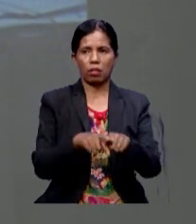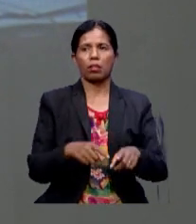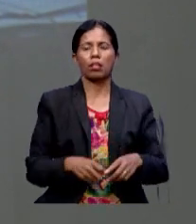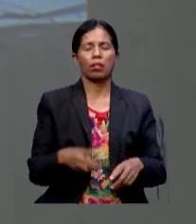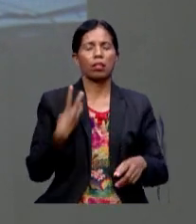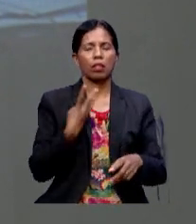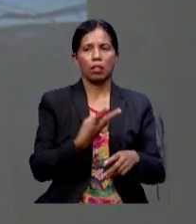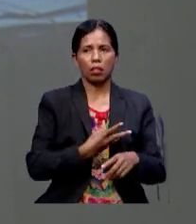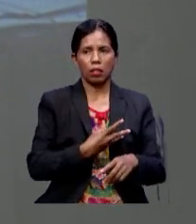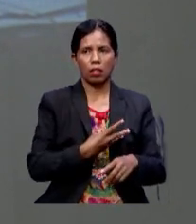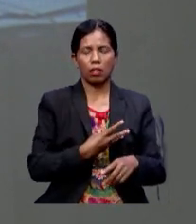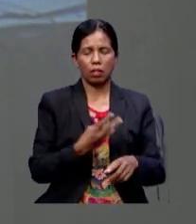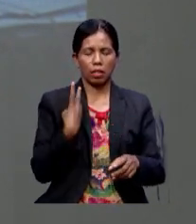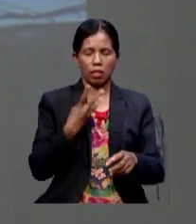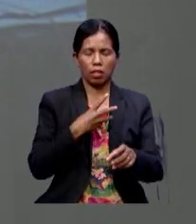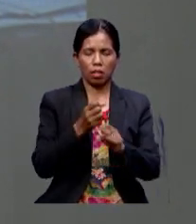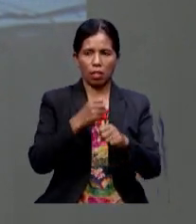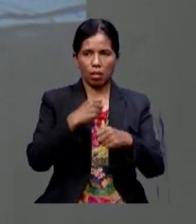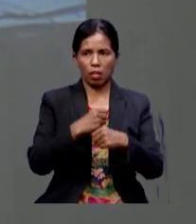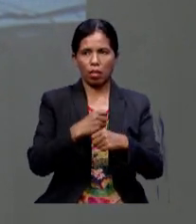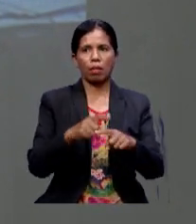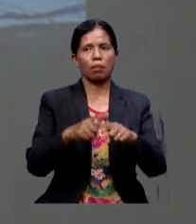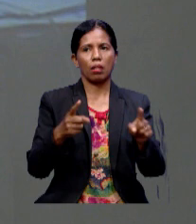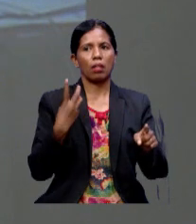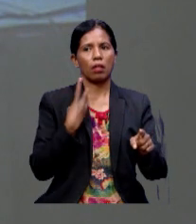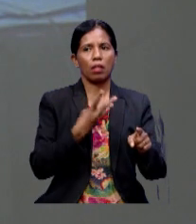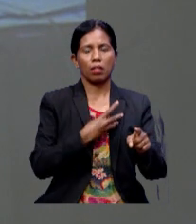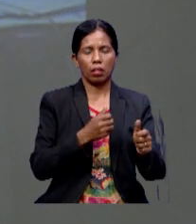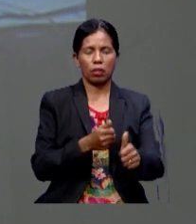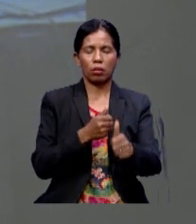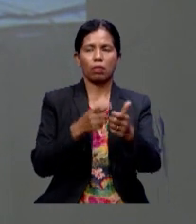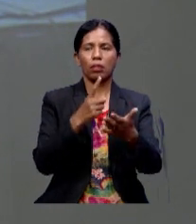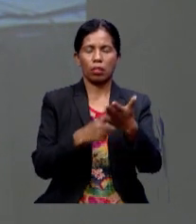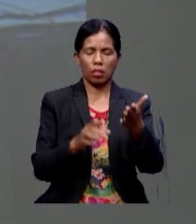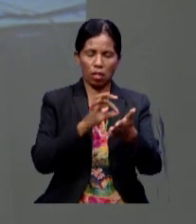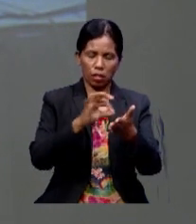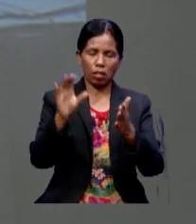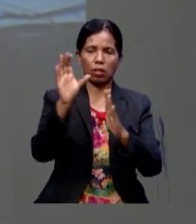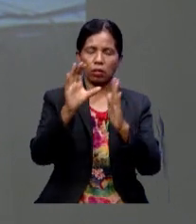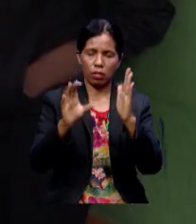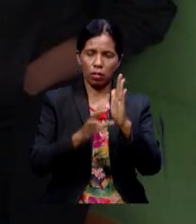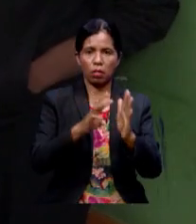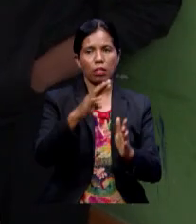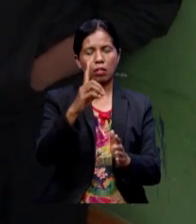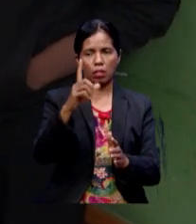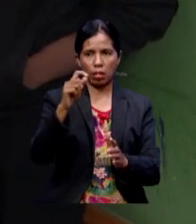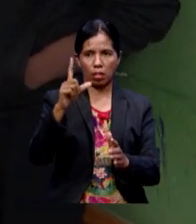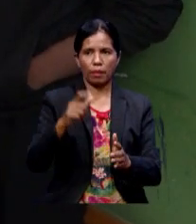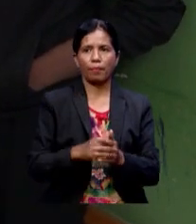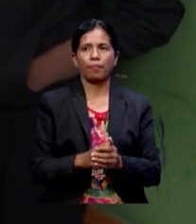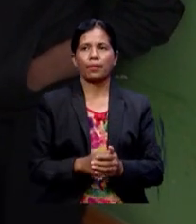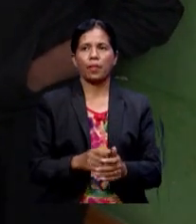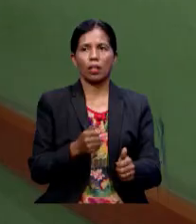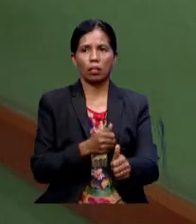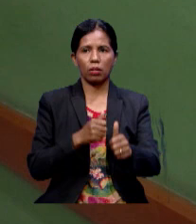a Constituição e Halo, também Halo, mas evita lá cumpre se ainda hacker que a Constituição da República de né. Enquanto tuir Constituição